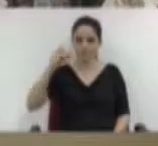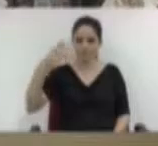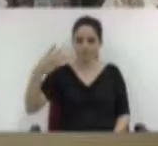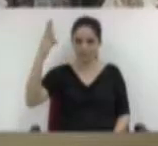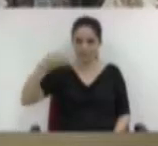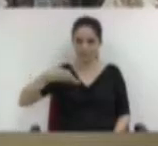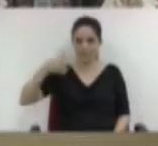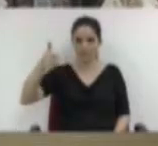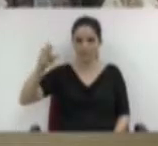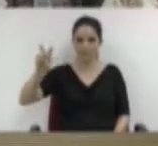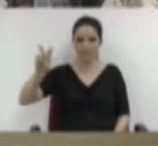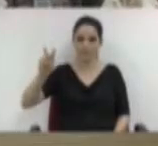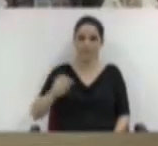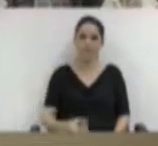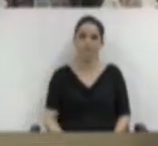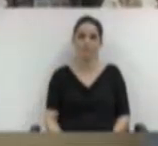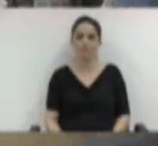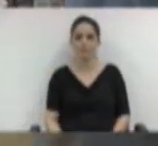203/2015.